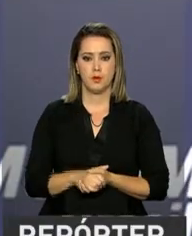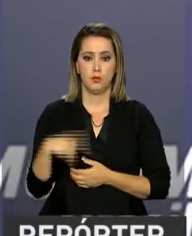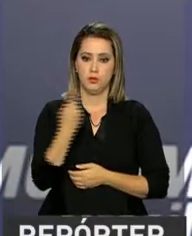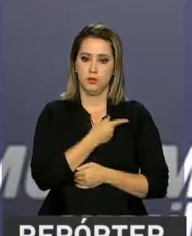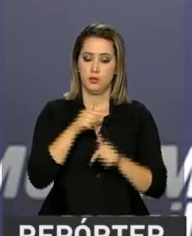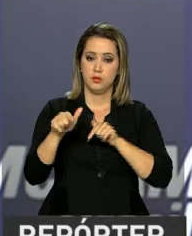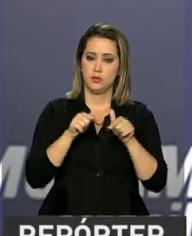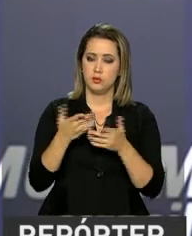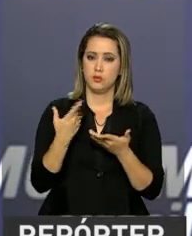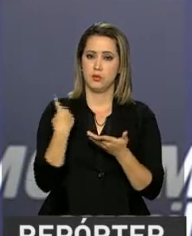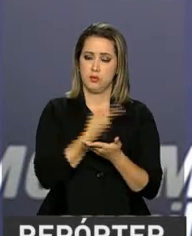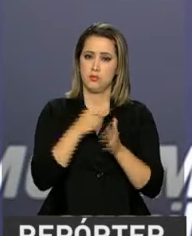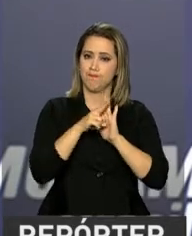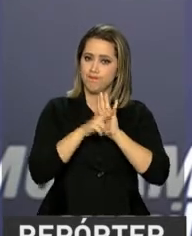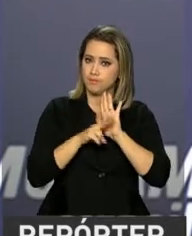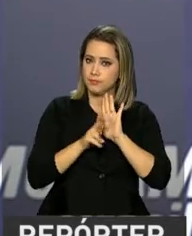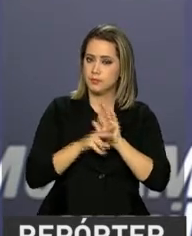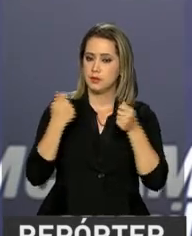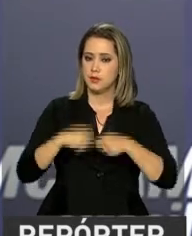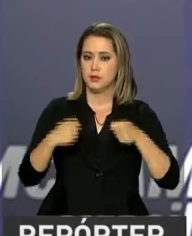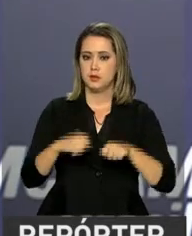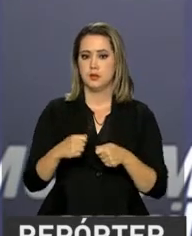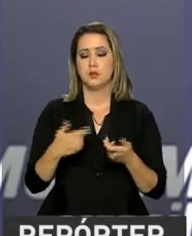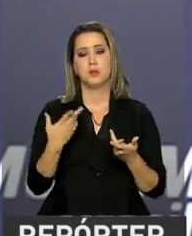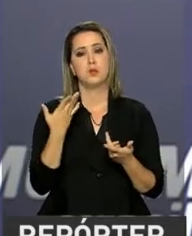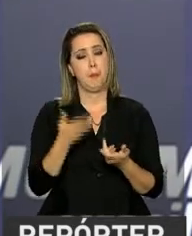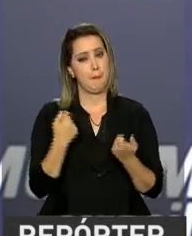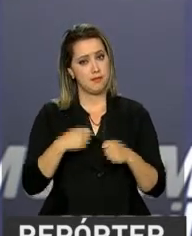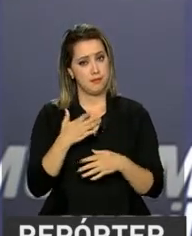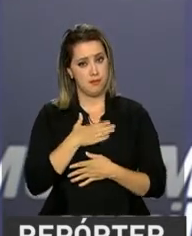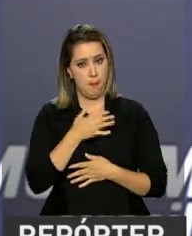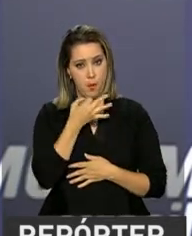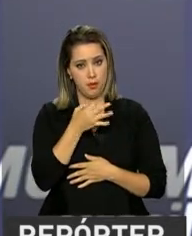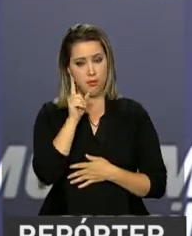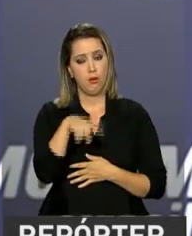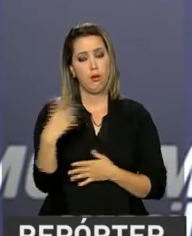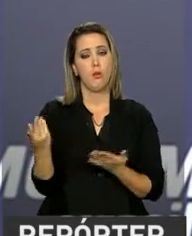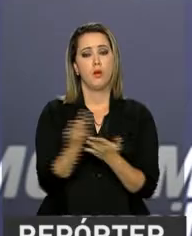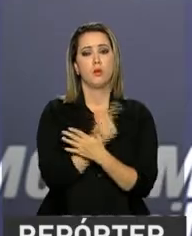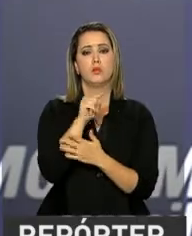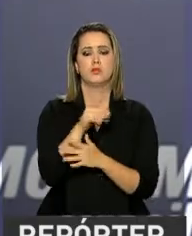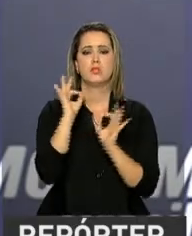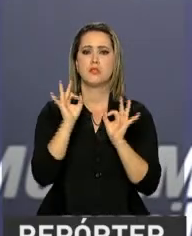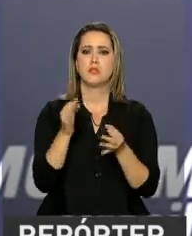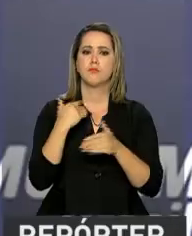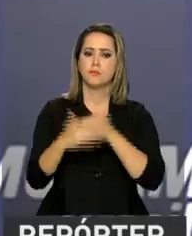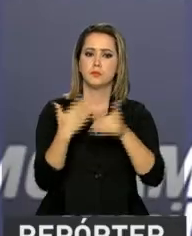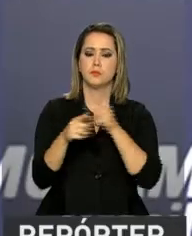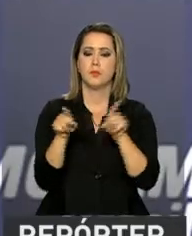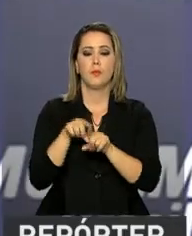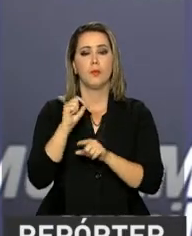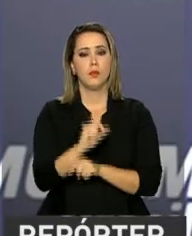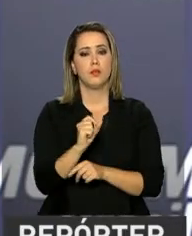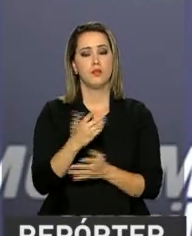reformas devem e, na minha avaliação, serão feitas de uma maneira que seja sustentável